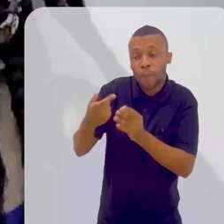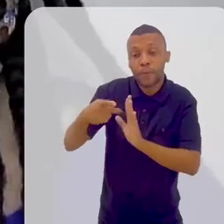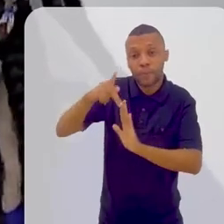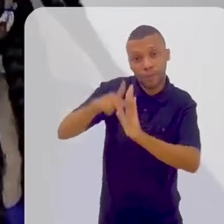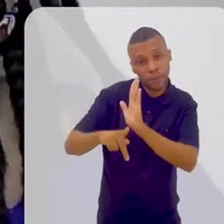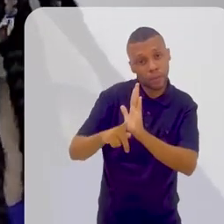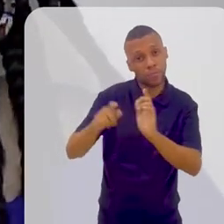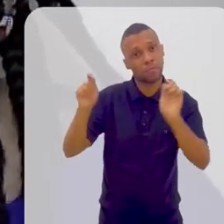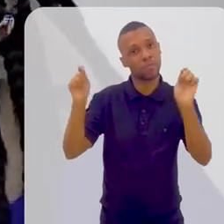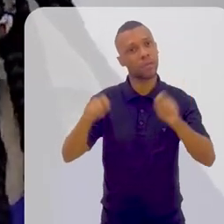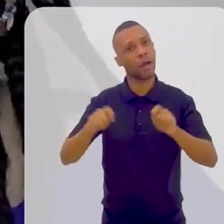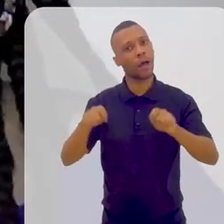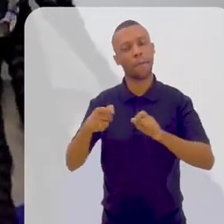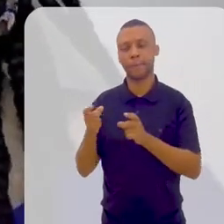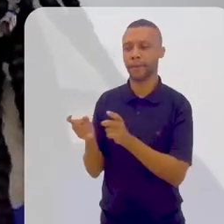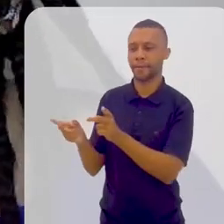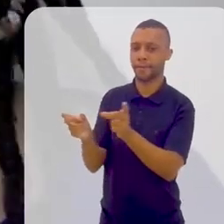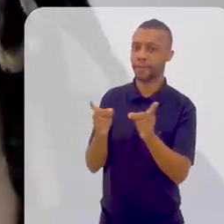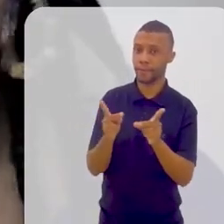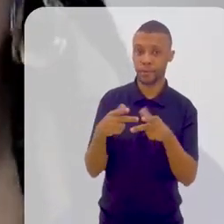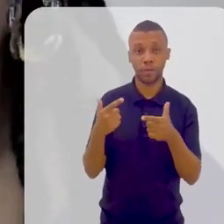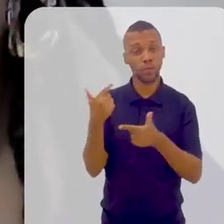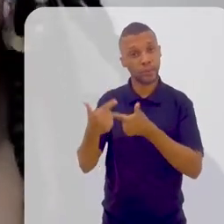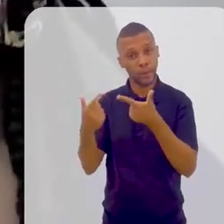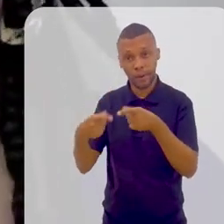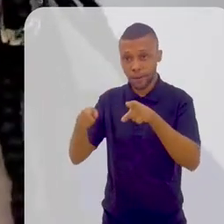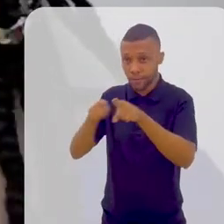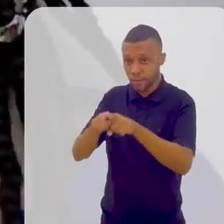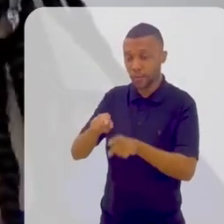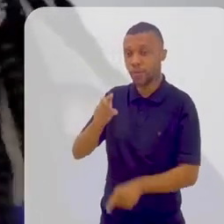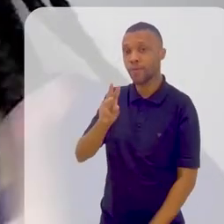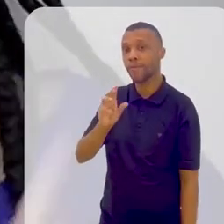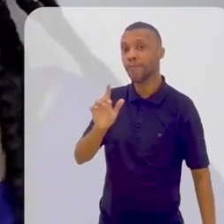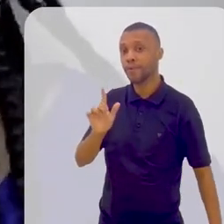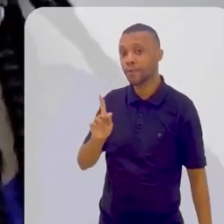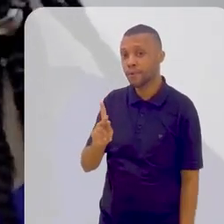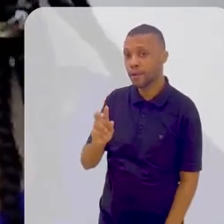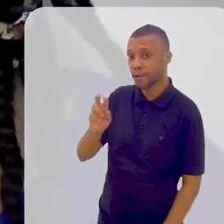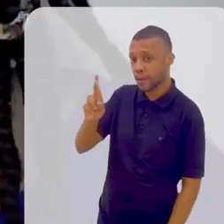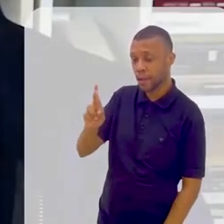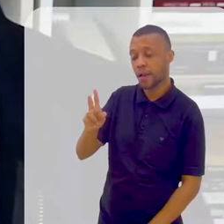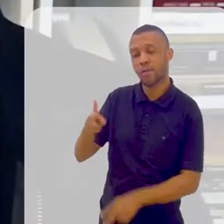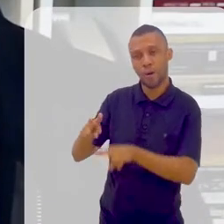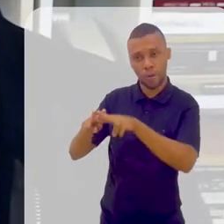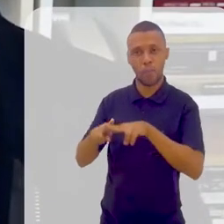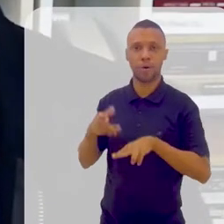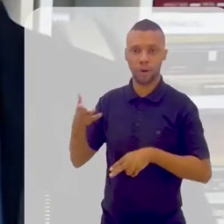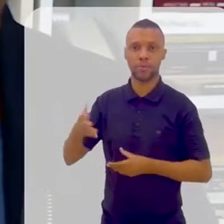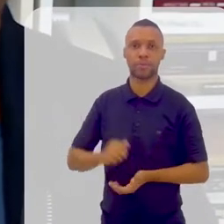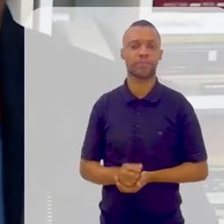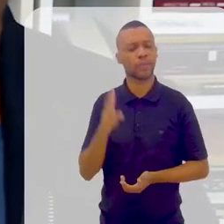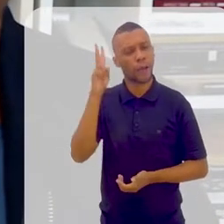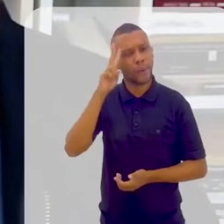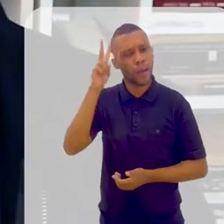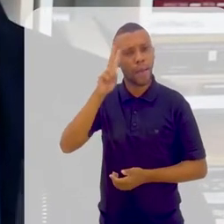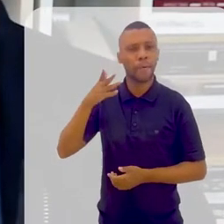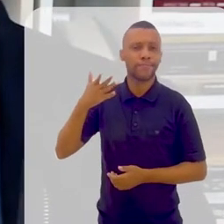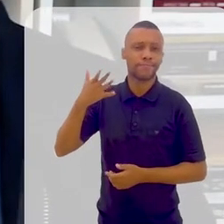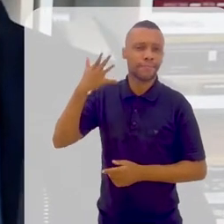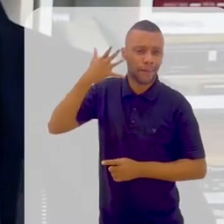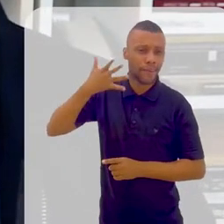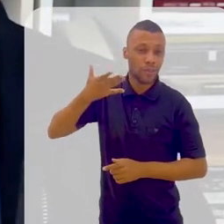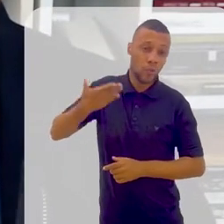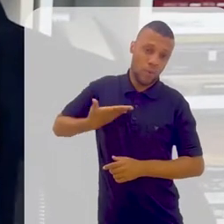pode ser vendido. Então, foi bom trabalhar com o Wilker por causa disso. Isso me lembra a fala